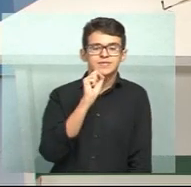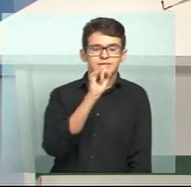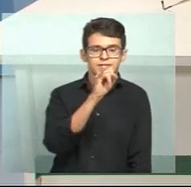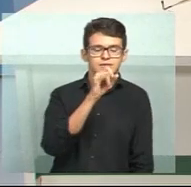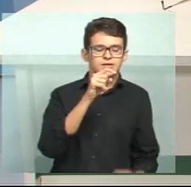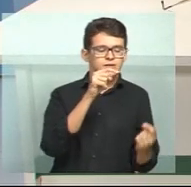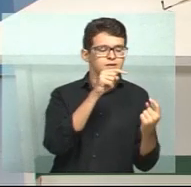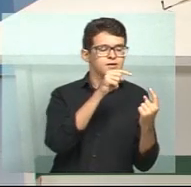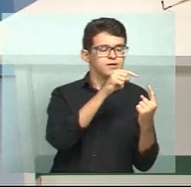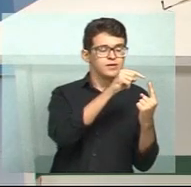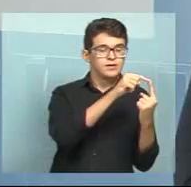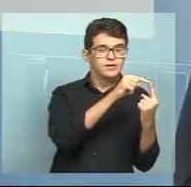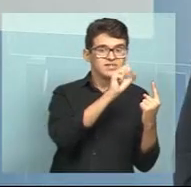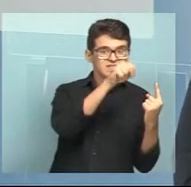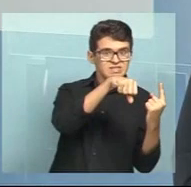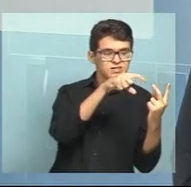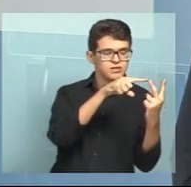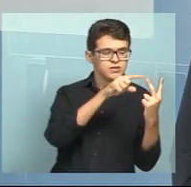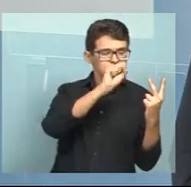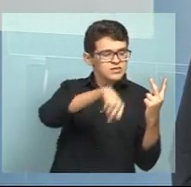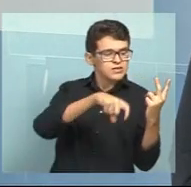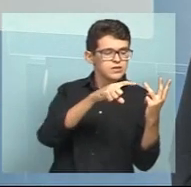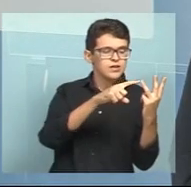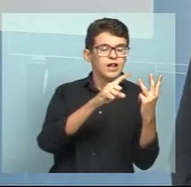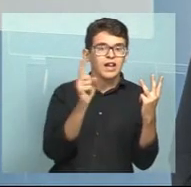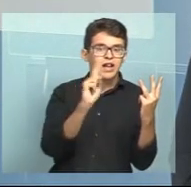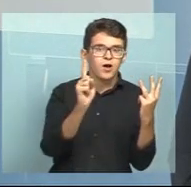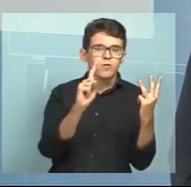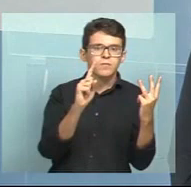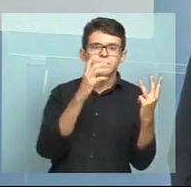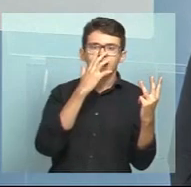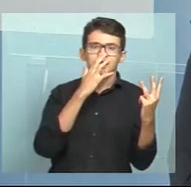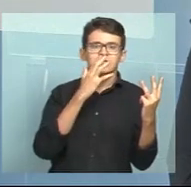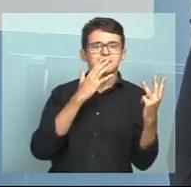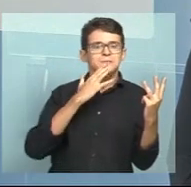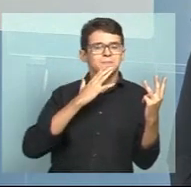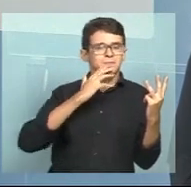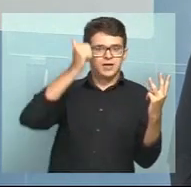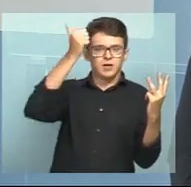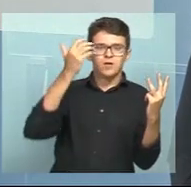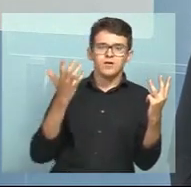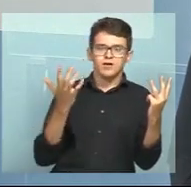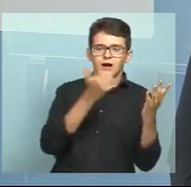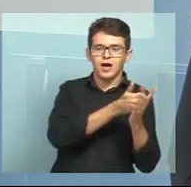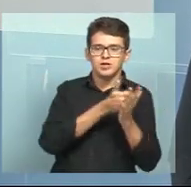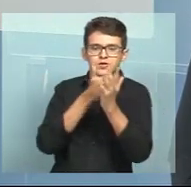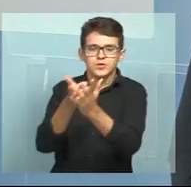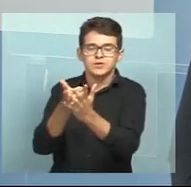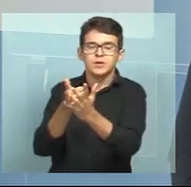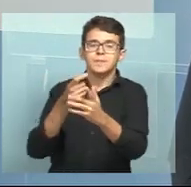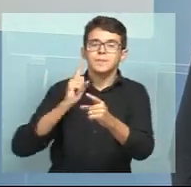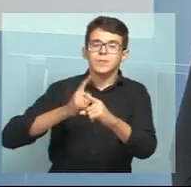era melhor para o presidente Lula, porque daria ao presidente Lula a possibilidade dos embargos